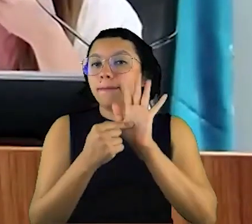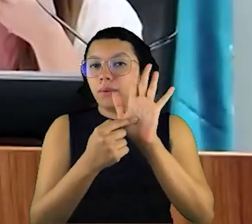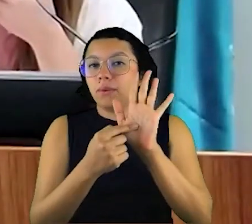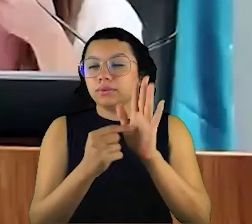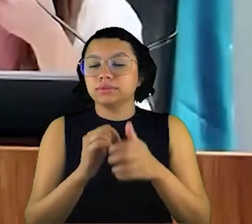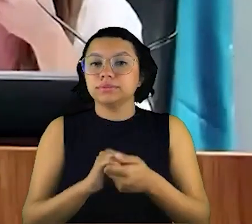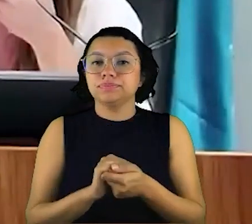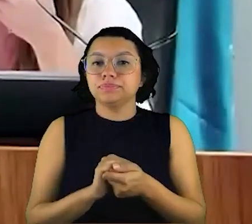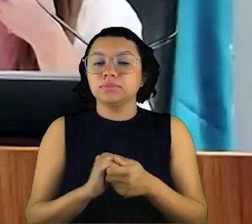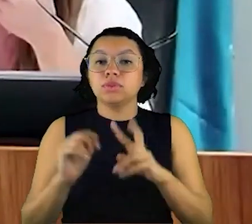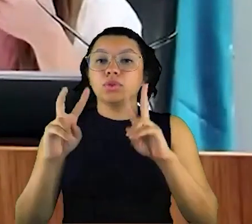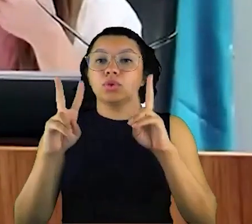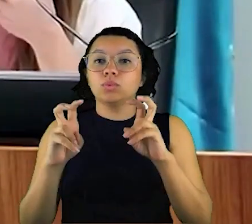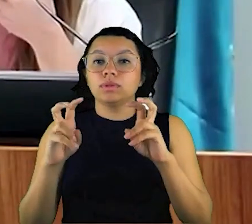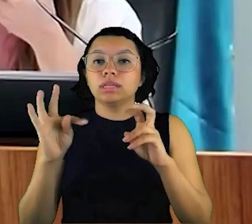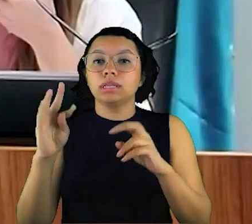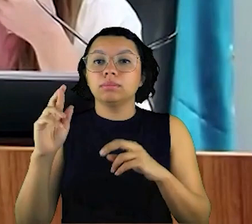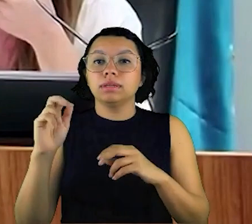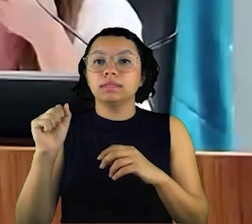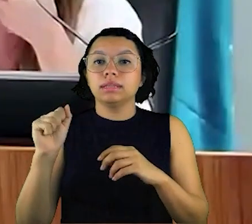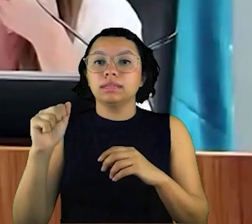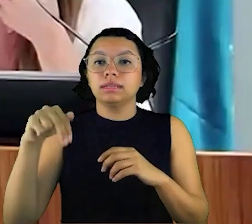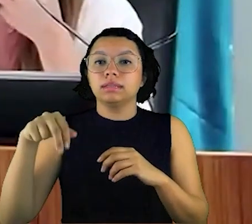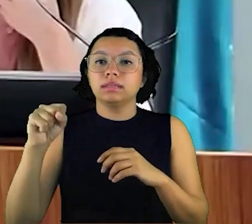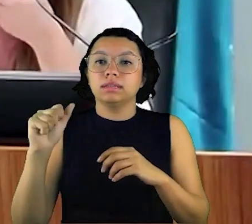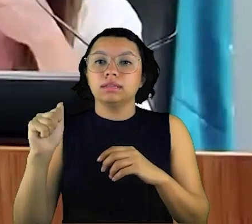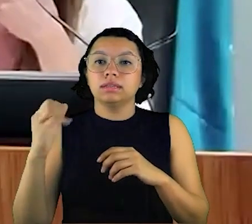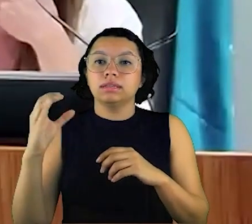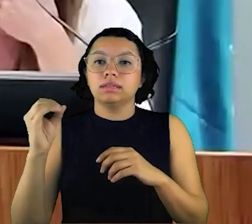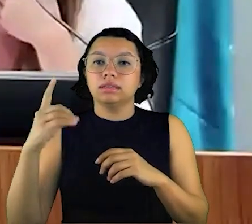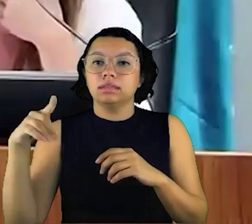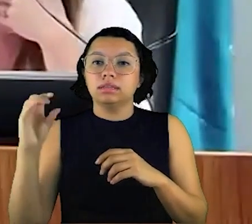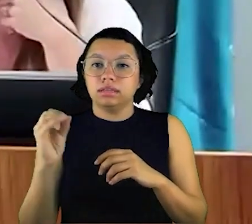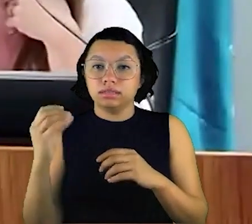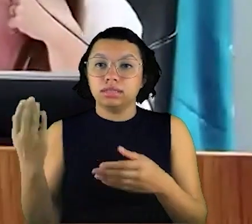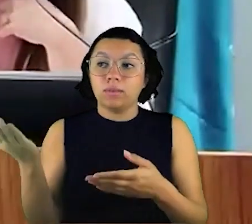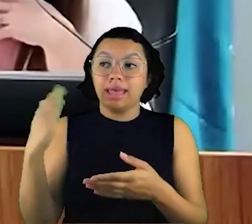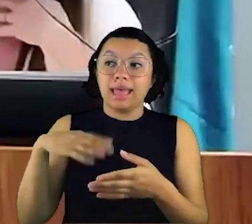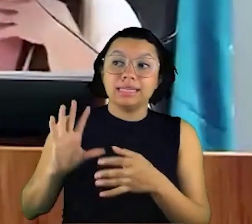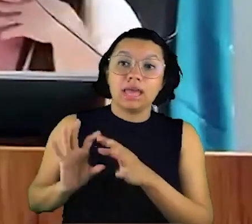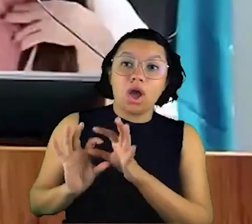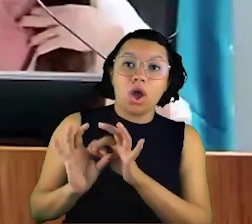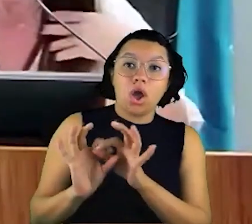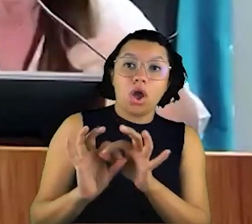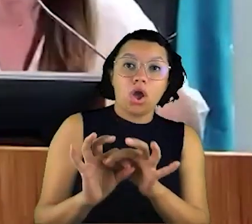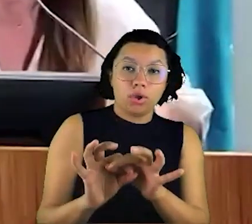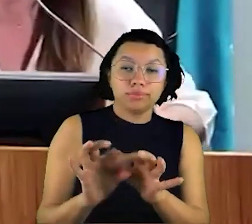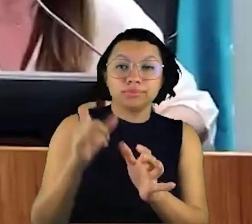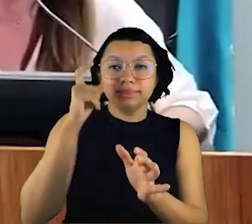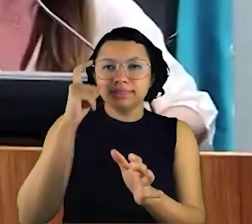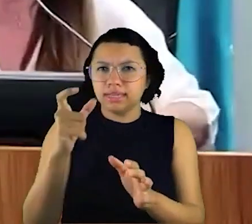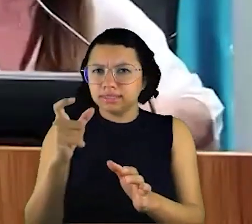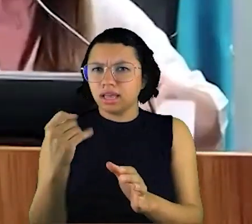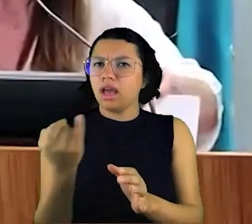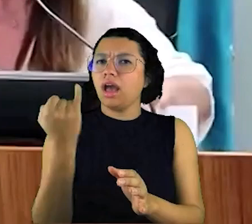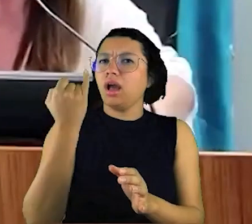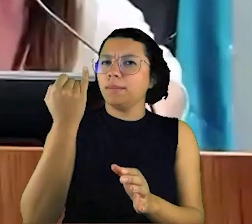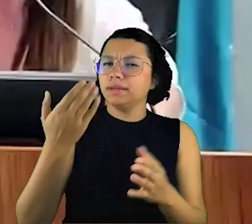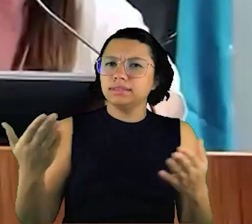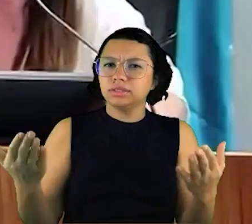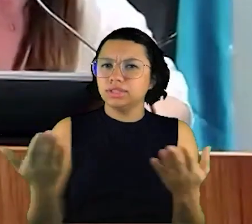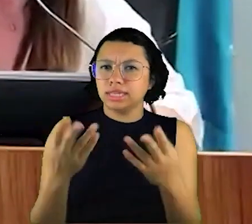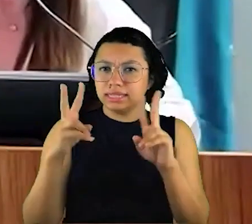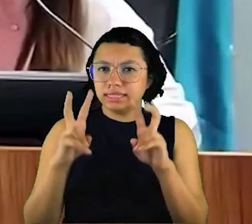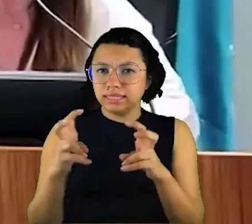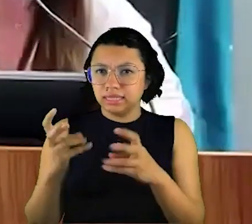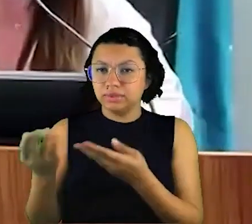né, o tema da transação é trazido a contexto, e é bem interessante, bem importante que esse tema